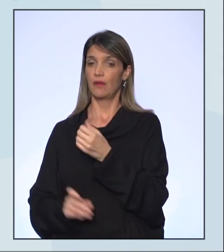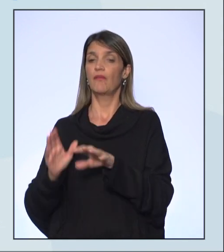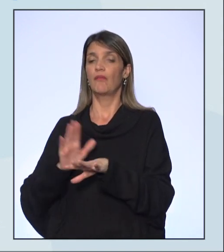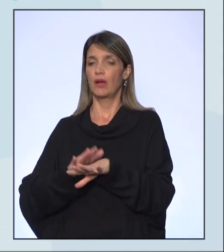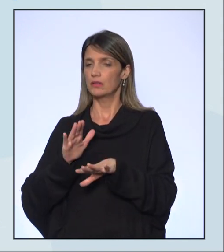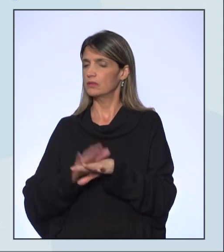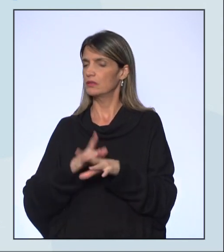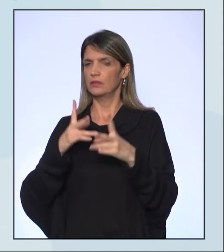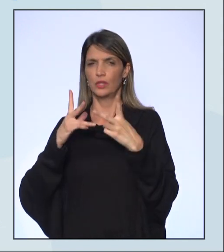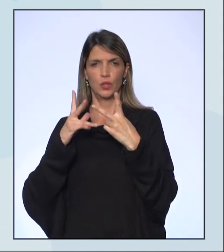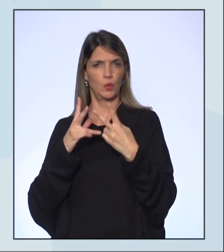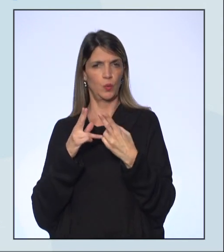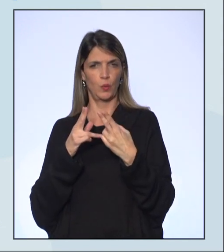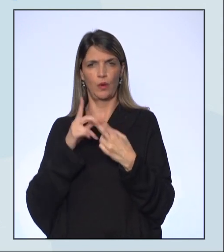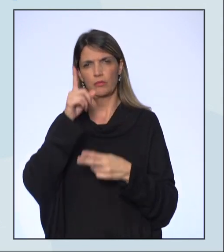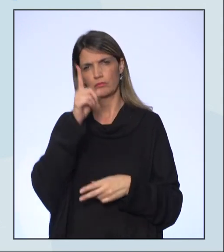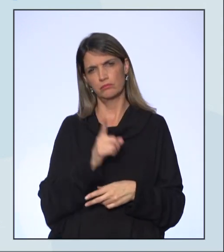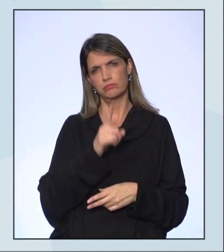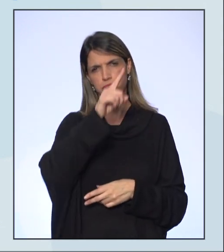mesma proporção aí,